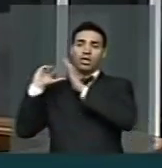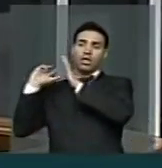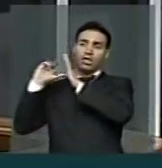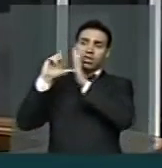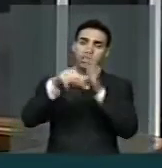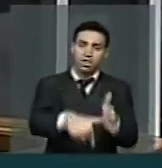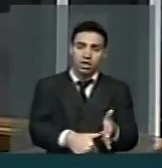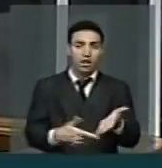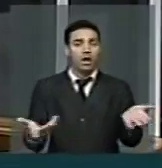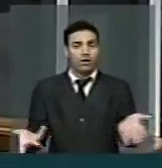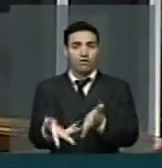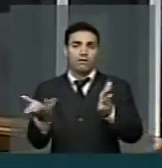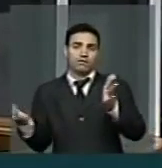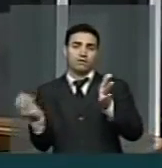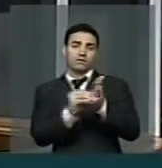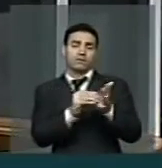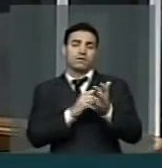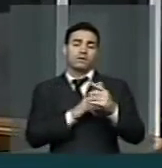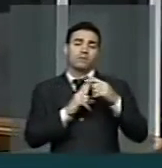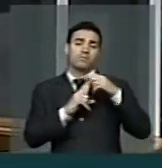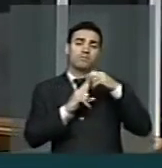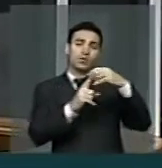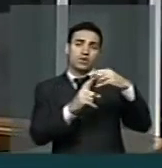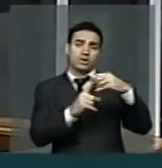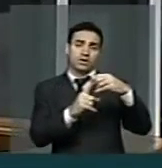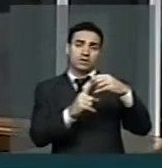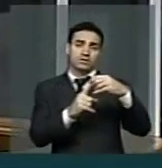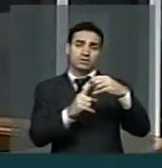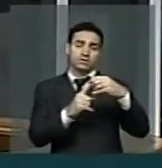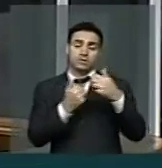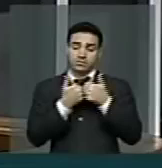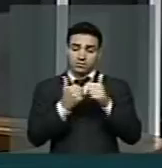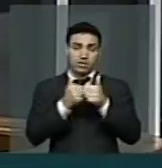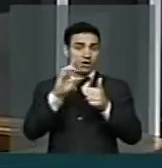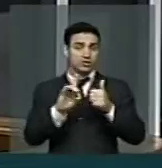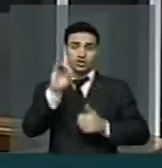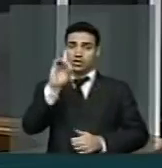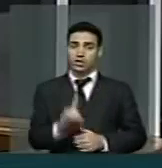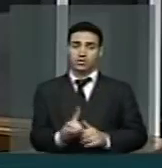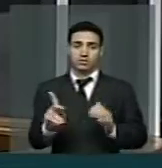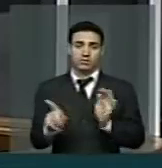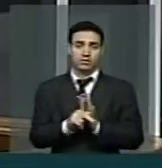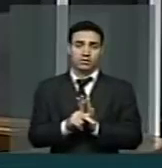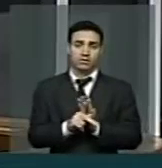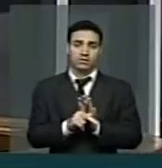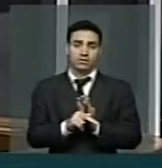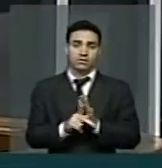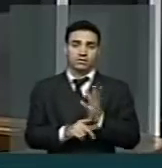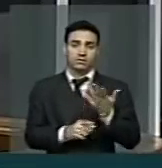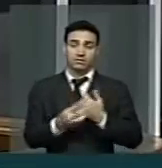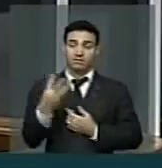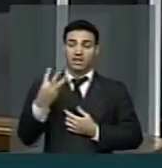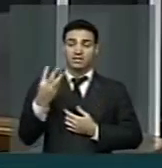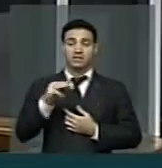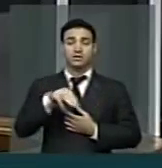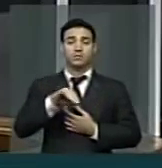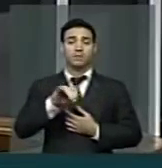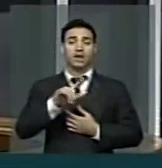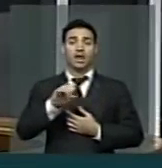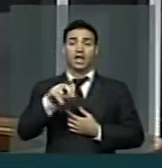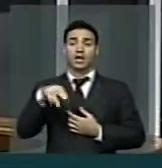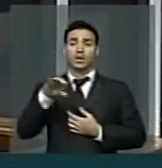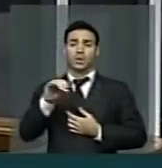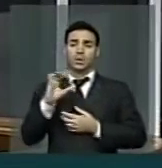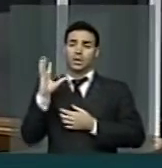uma prioridade e o transporte coletivo como um direito. Precisou chegar no terceiro milênio para isso